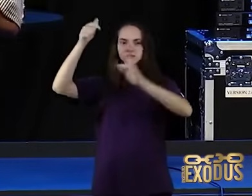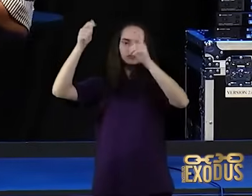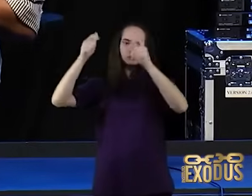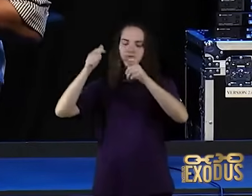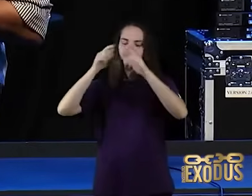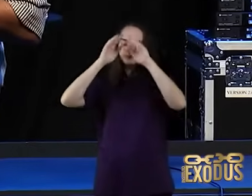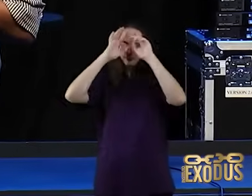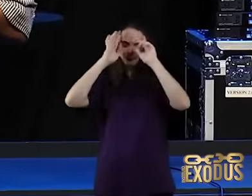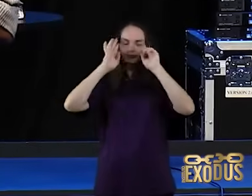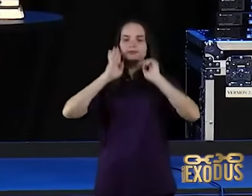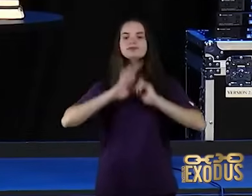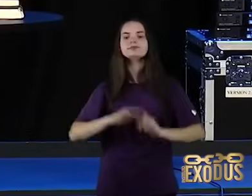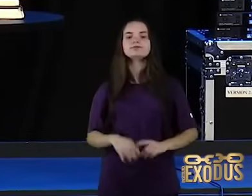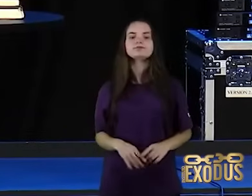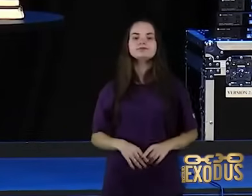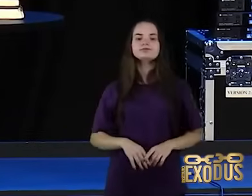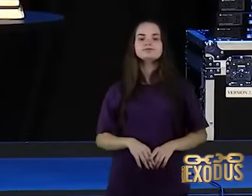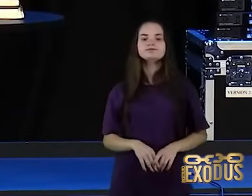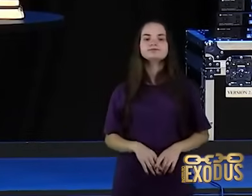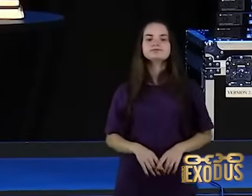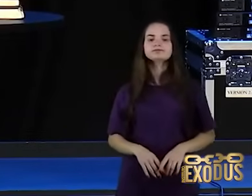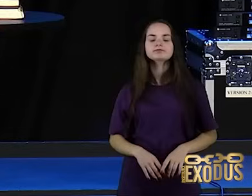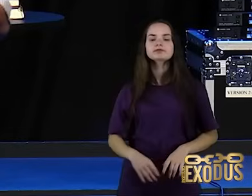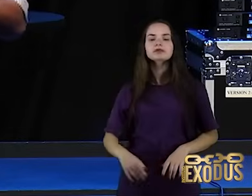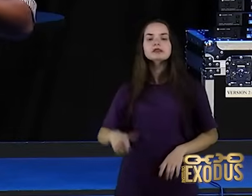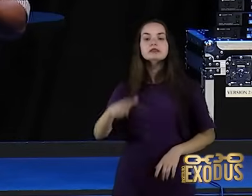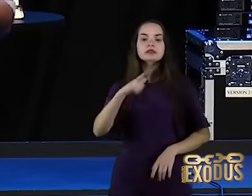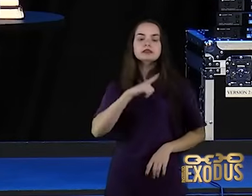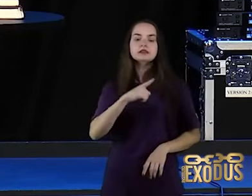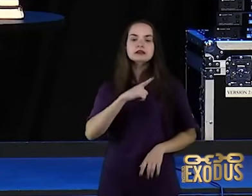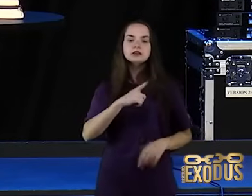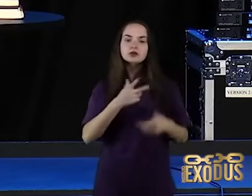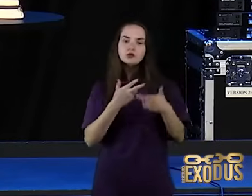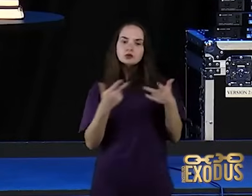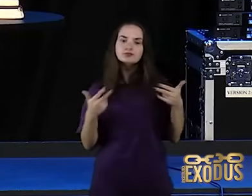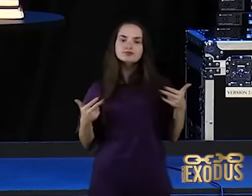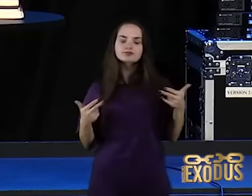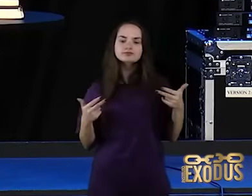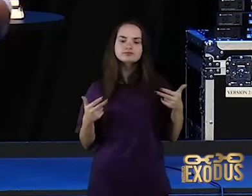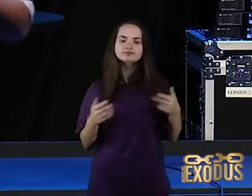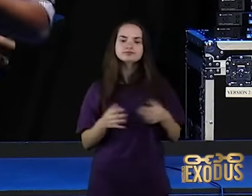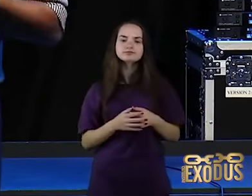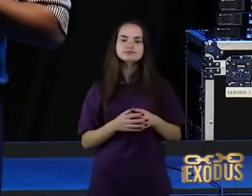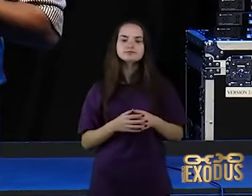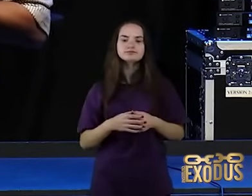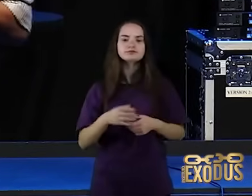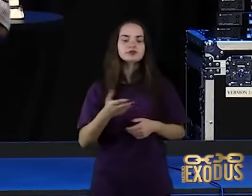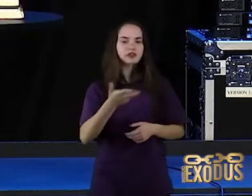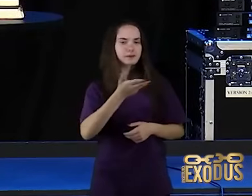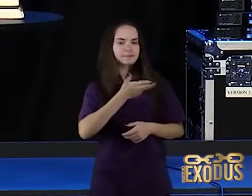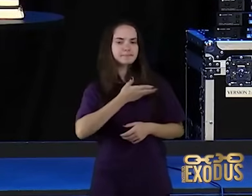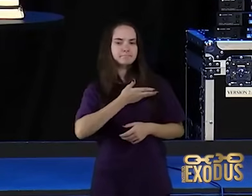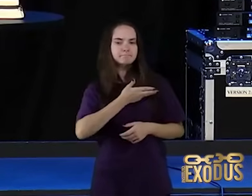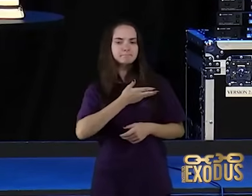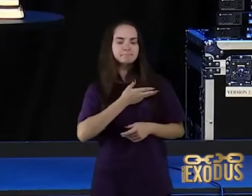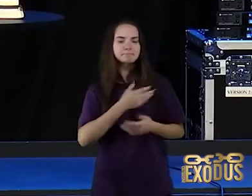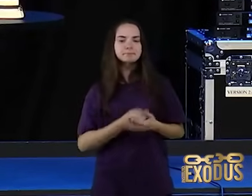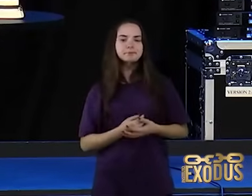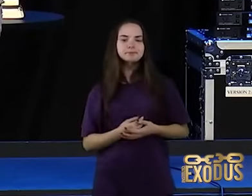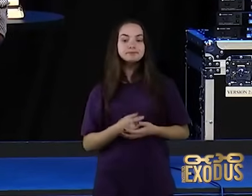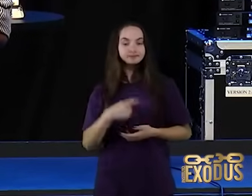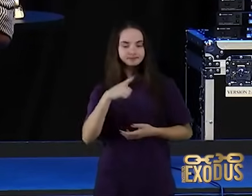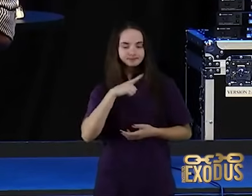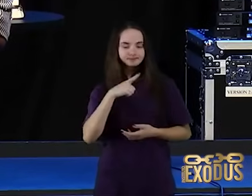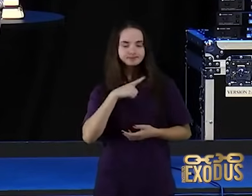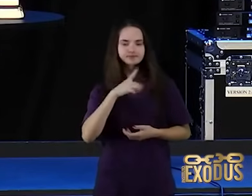fortaleça a amizade se existe algo que você esse negócio de meu amigão gente existem